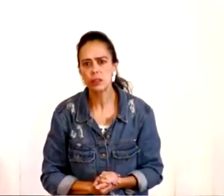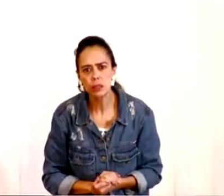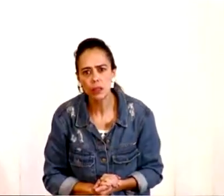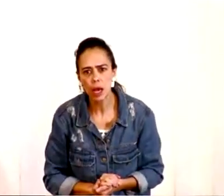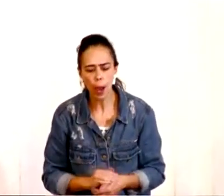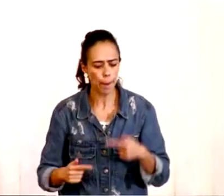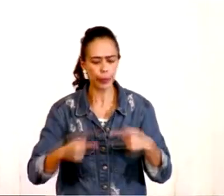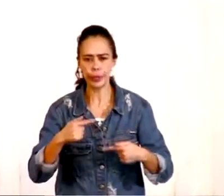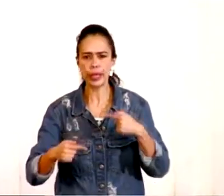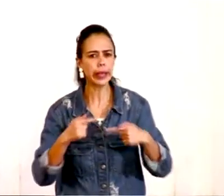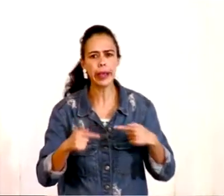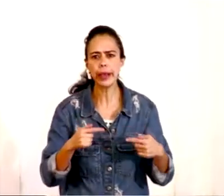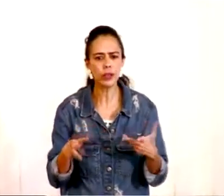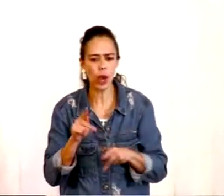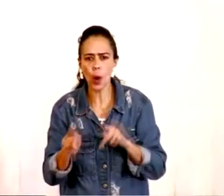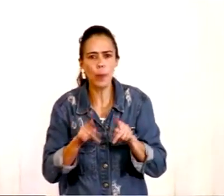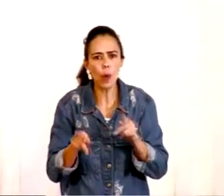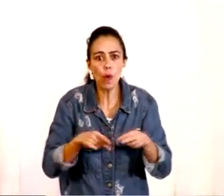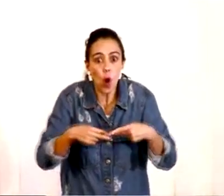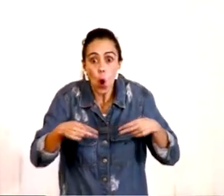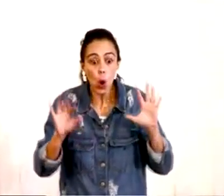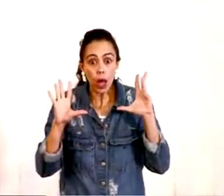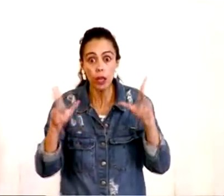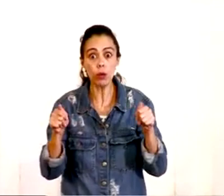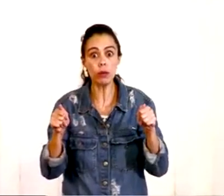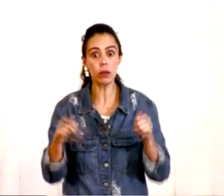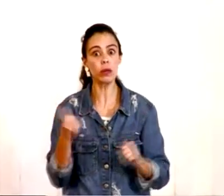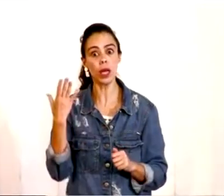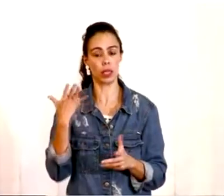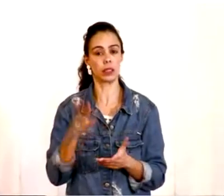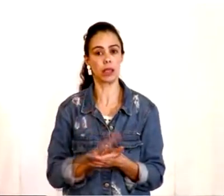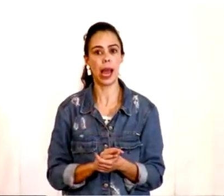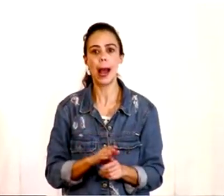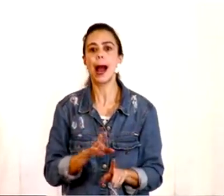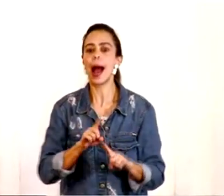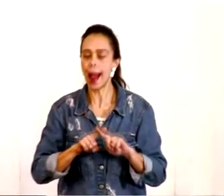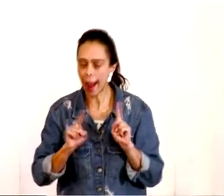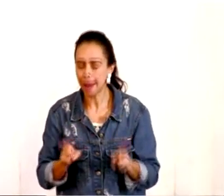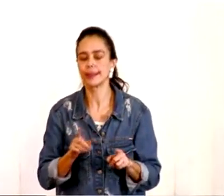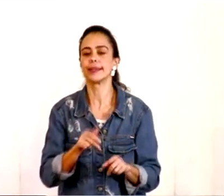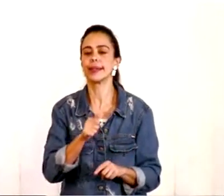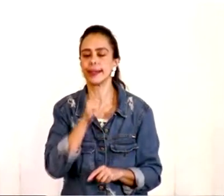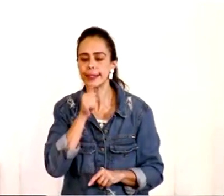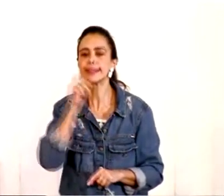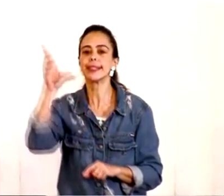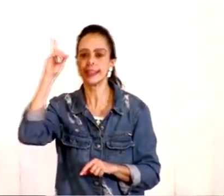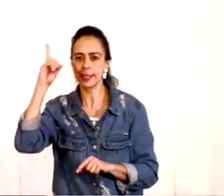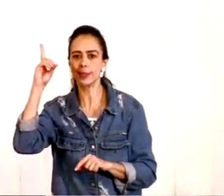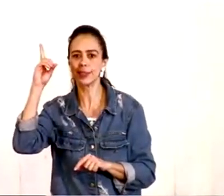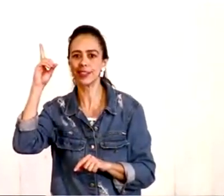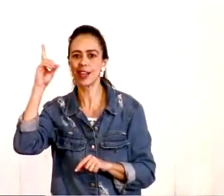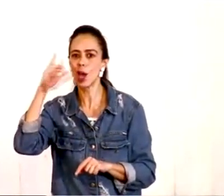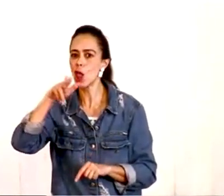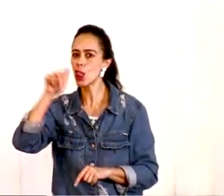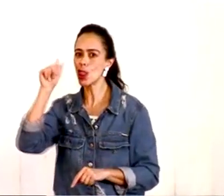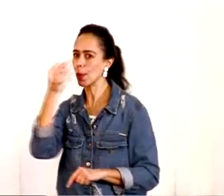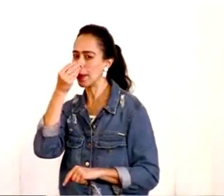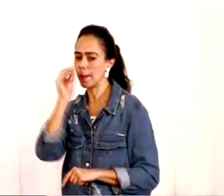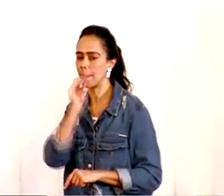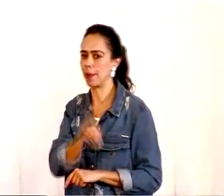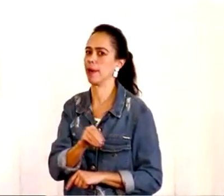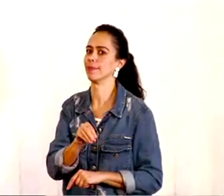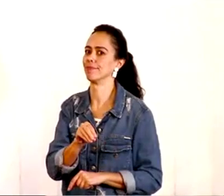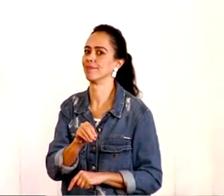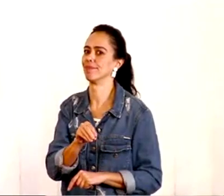do povo. No entanto, em nenhum momento Deus desamparou os seus. Quando os seus